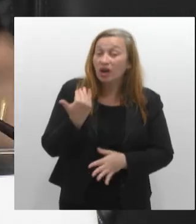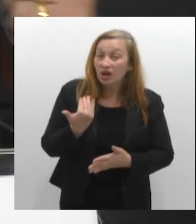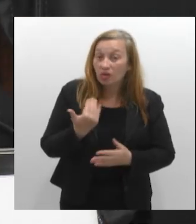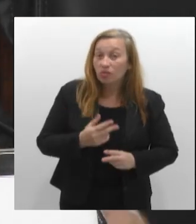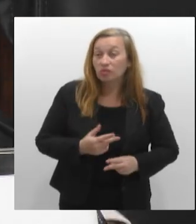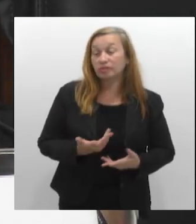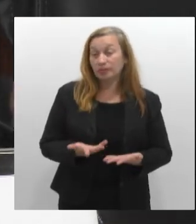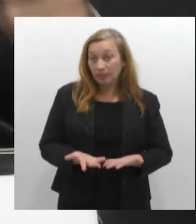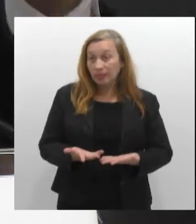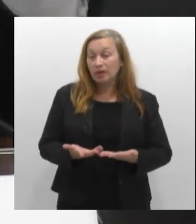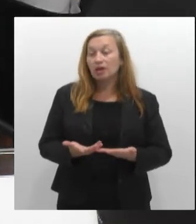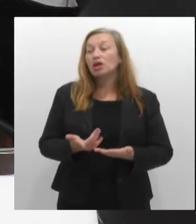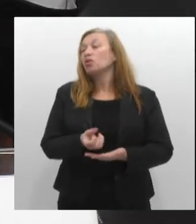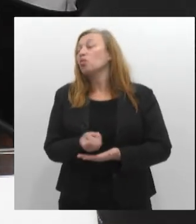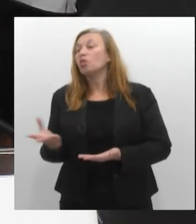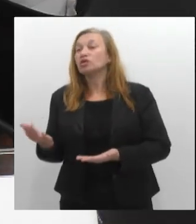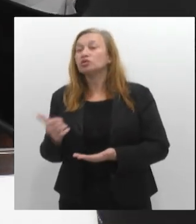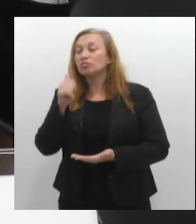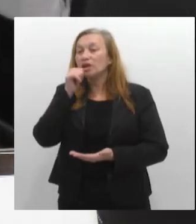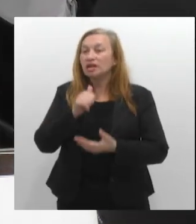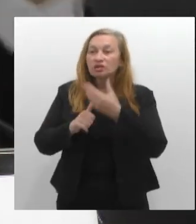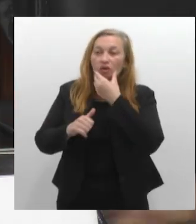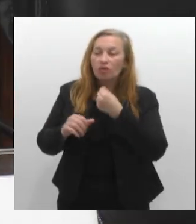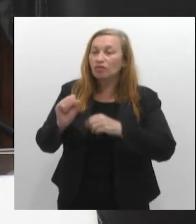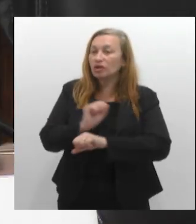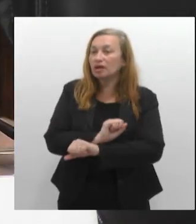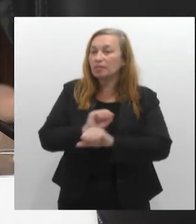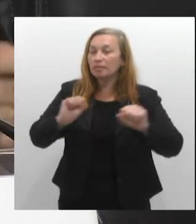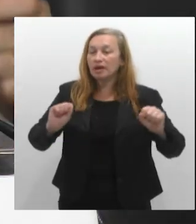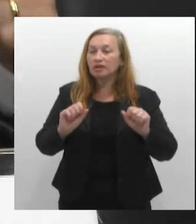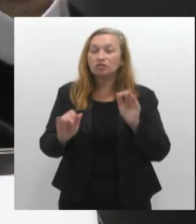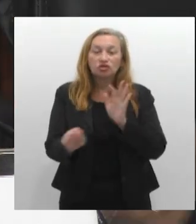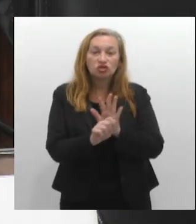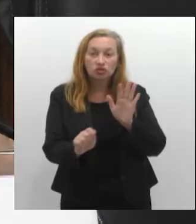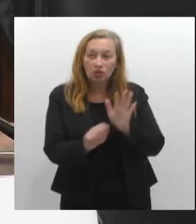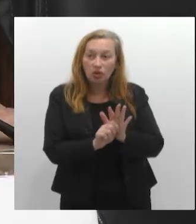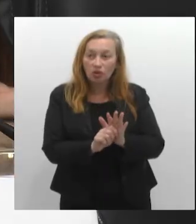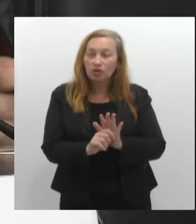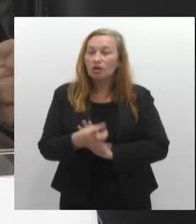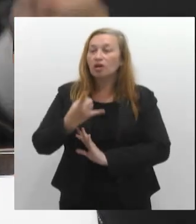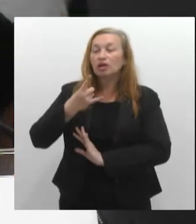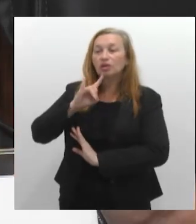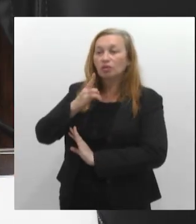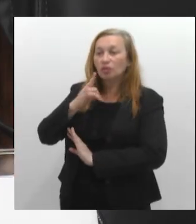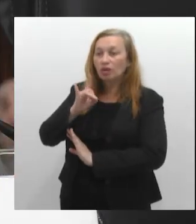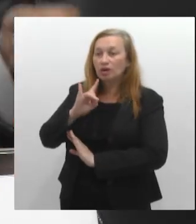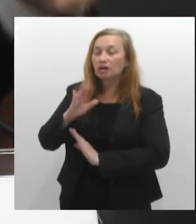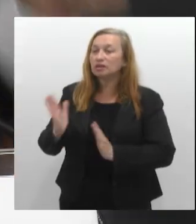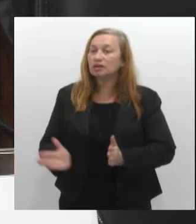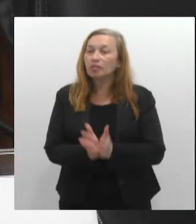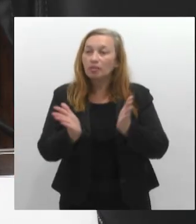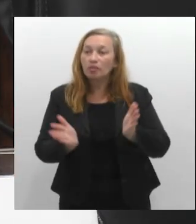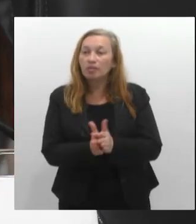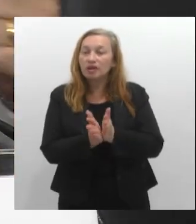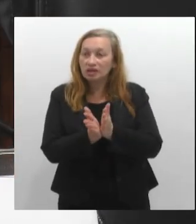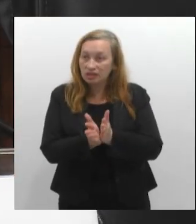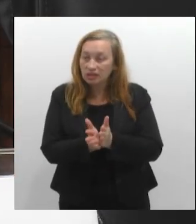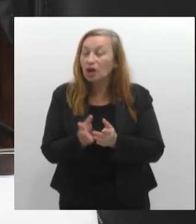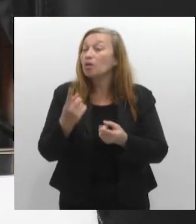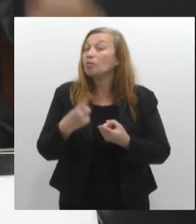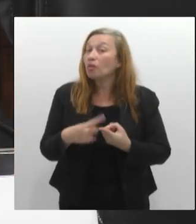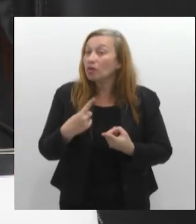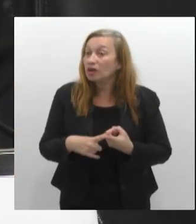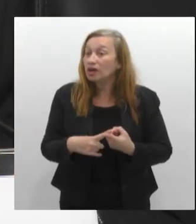homens e mulheres que foram livres e libertos das drogas, do alcoolismo, da pobreza, da miséria,